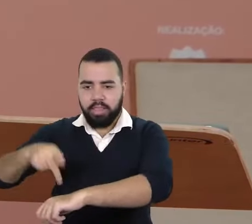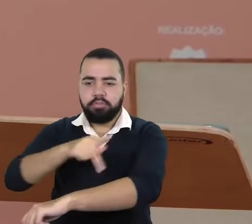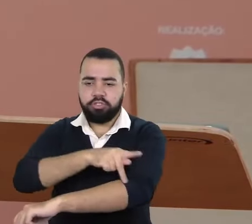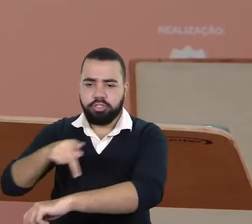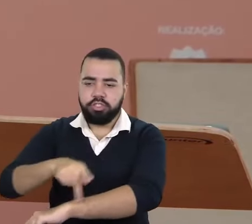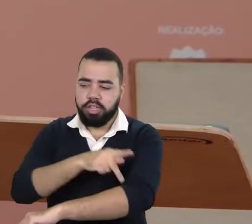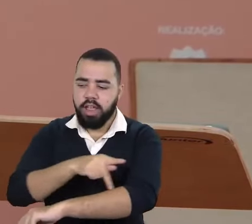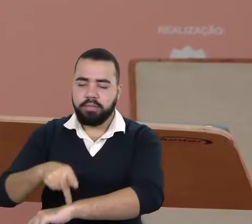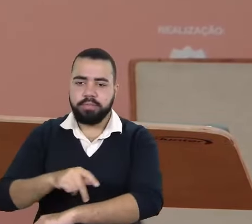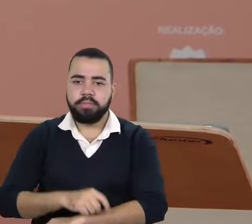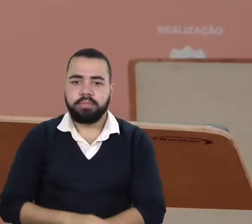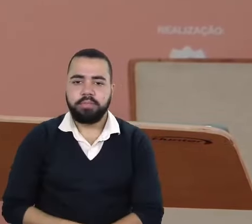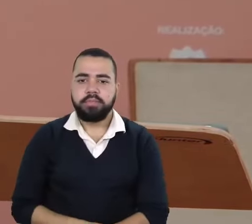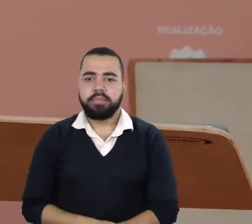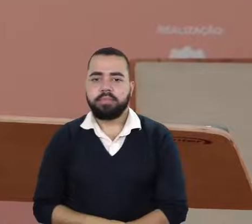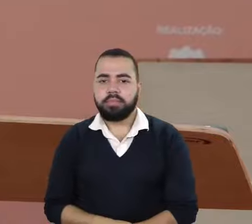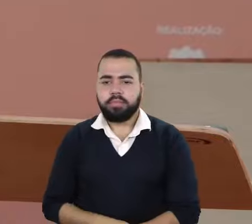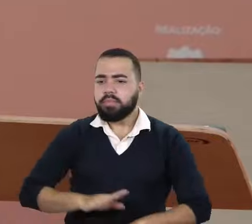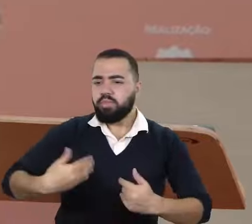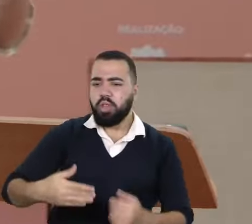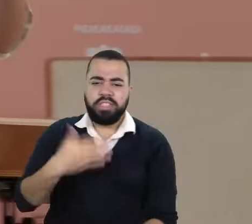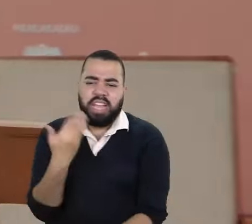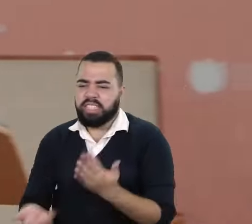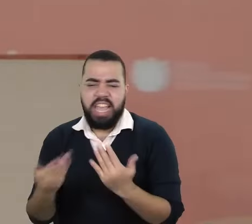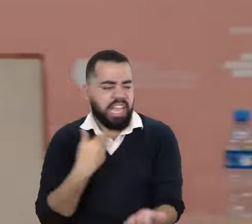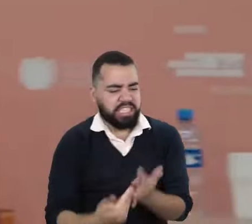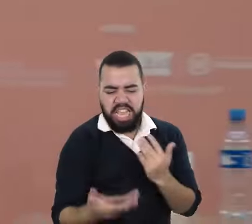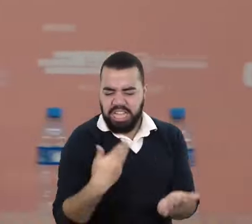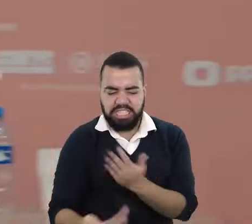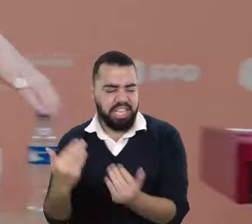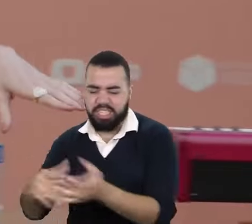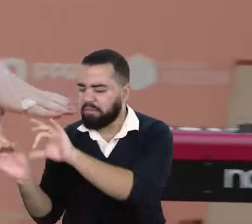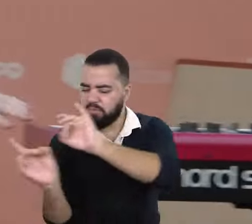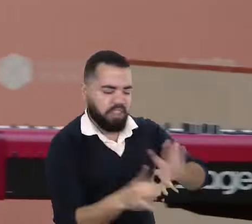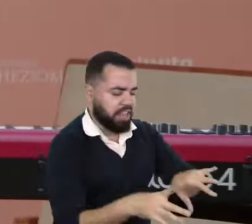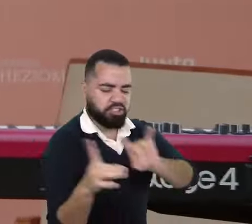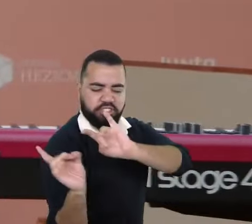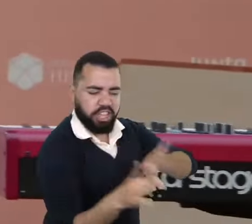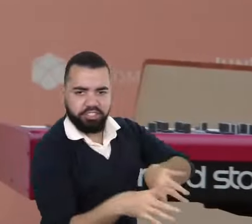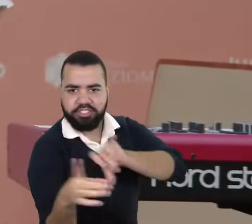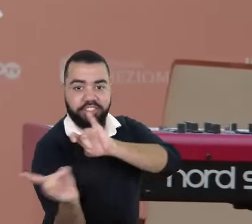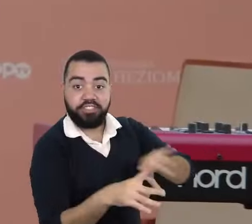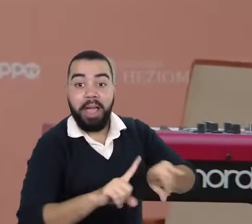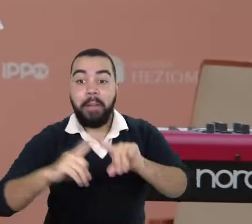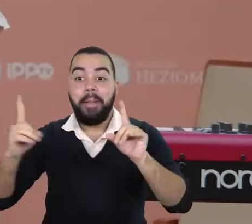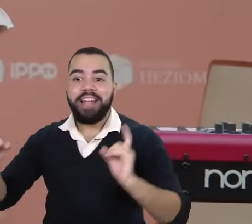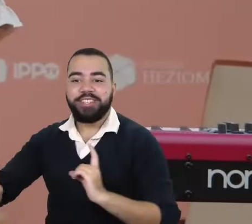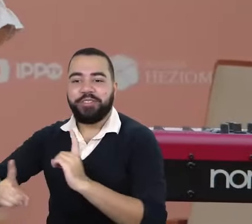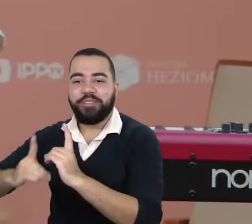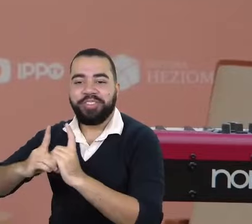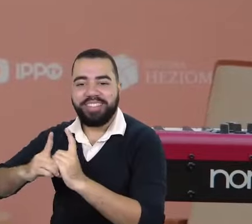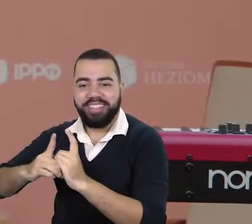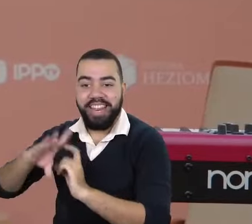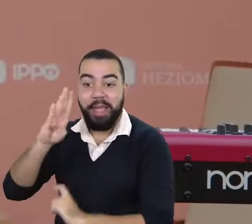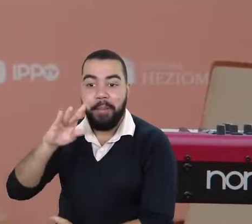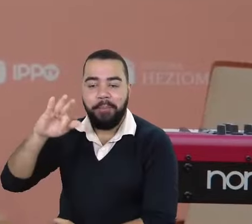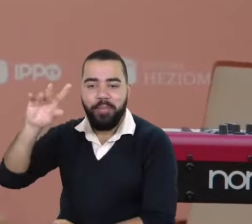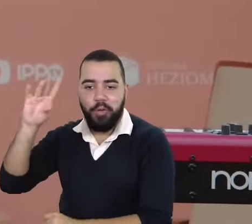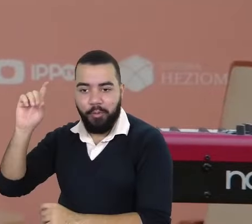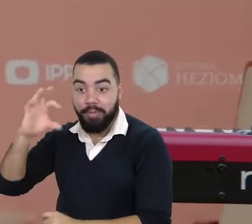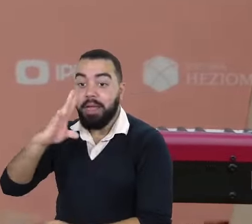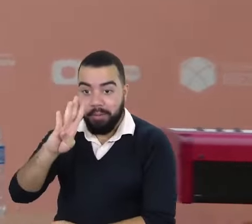Eu fui fazendo. Fui entrando. Ah, não, fiz um semestre. Ah, gostei não. Bora trancar isso aqui. Gostei disso aqui não. Até que eu cheguei na biomedicina. Ai, me formo agora